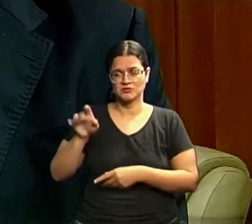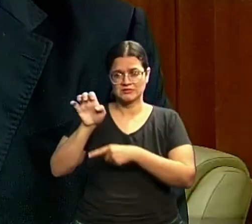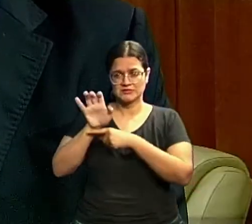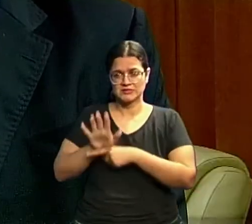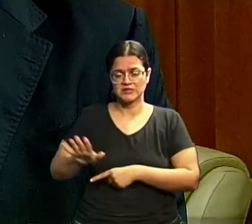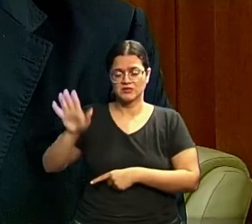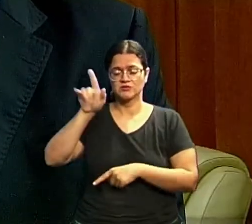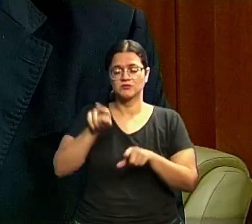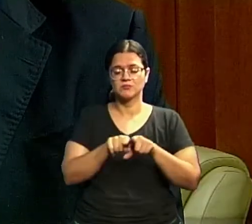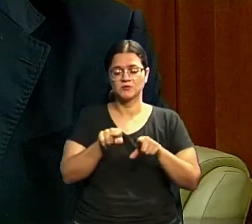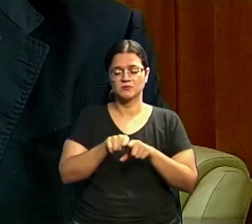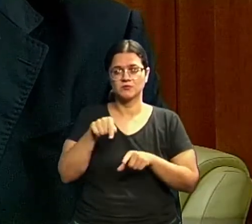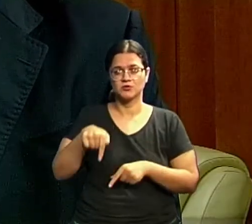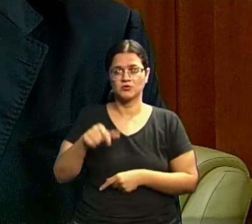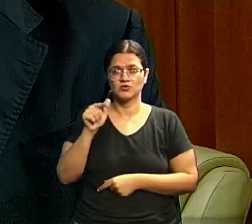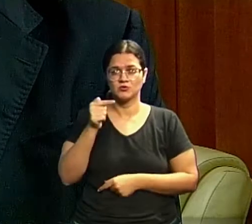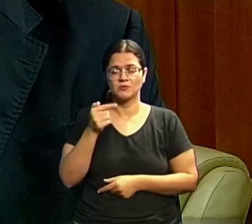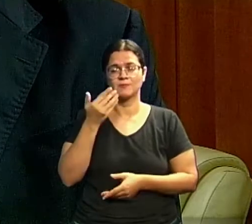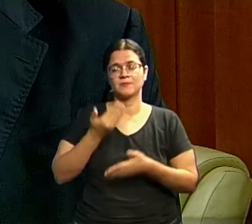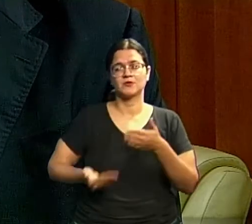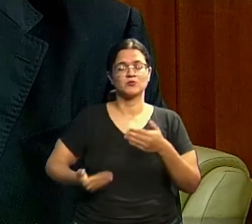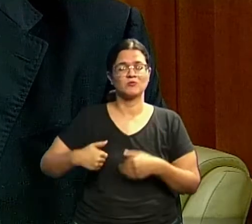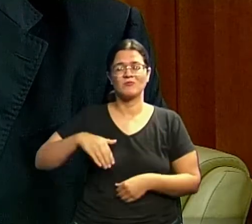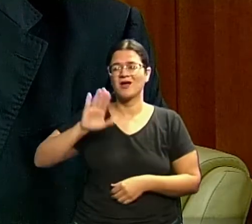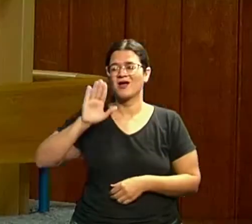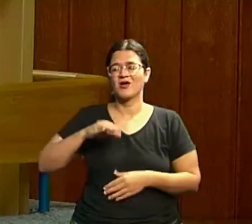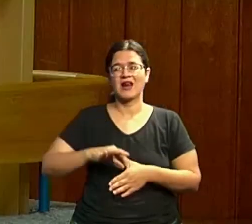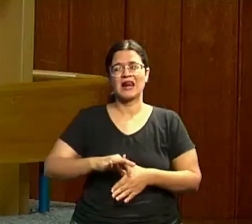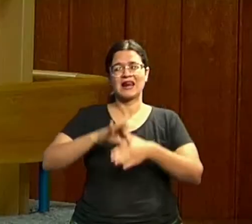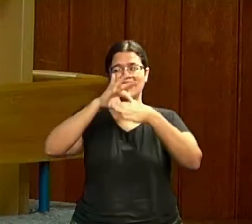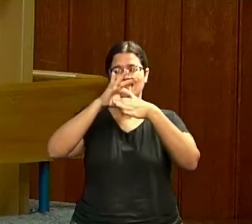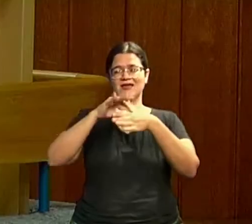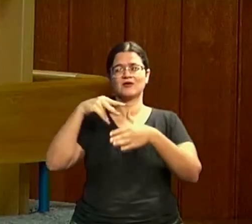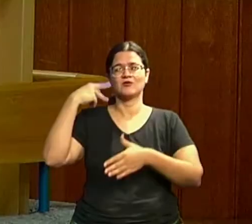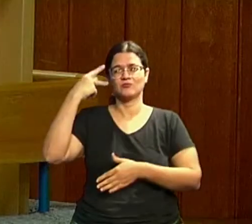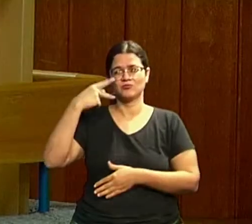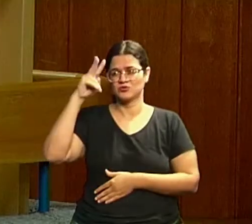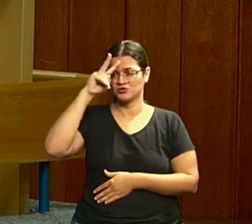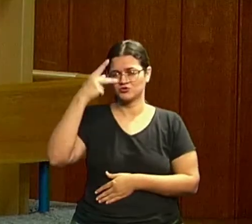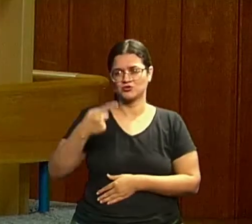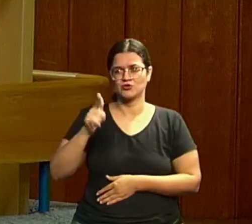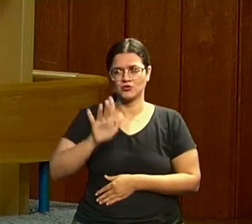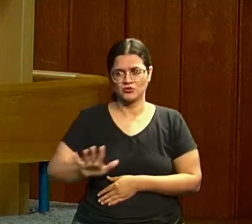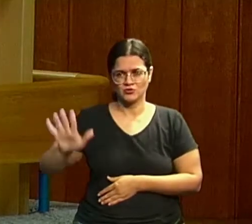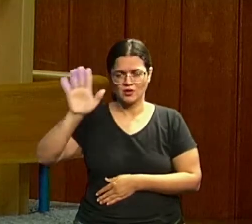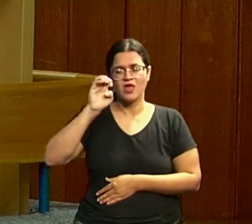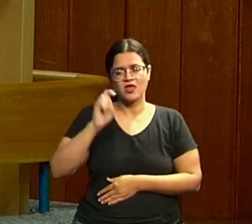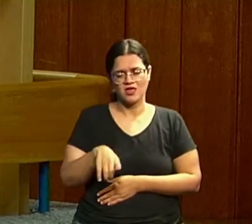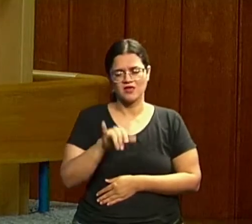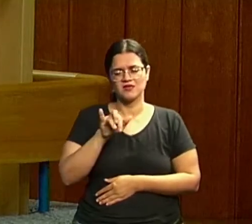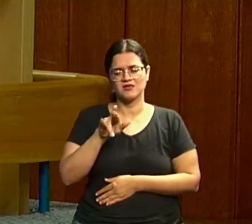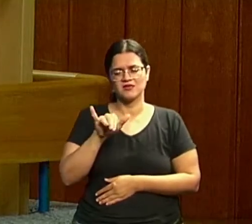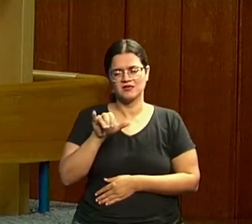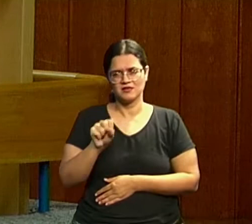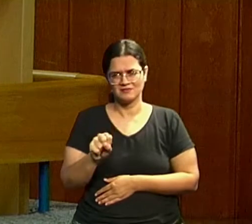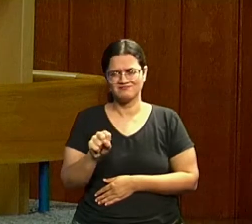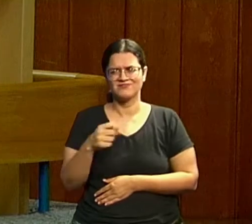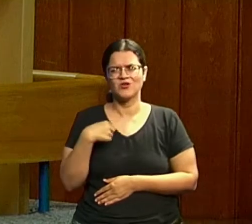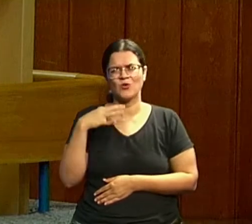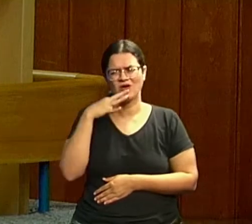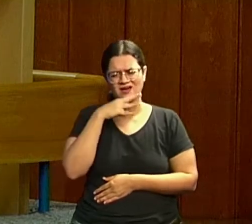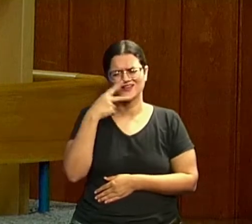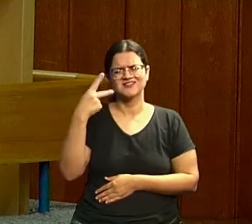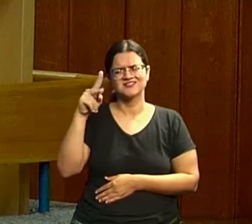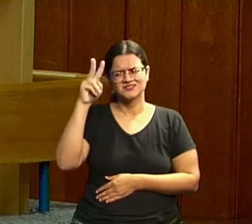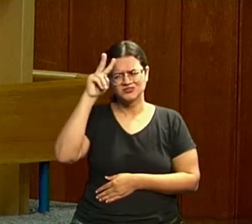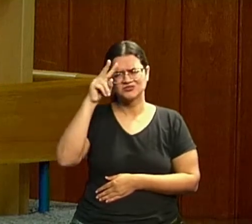do nosso município, o maior líder político da história de Goiás, que foi Iris Rezende. Eu acho que a história